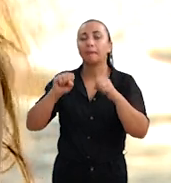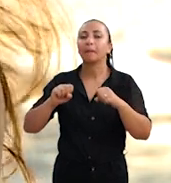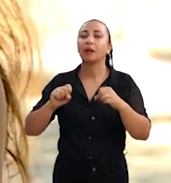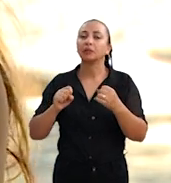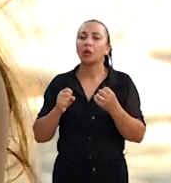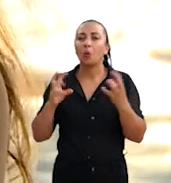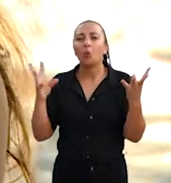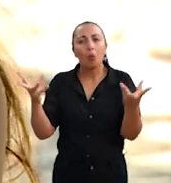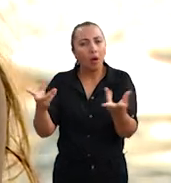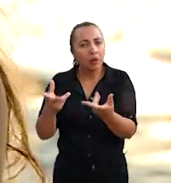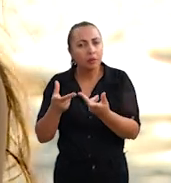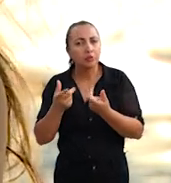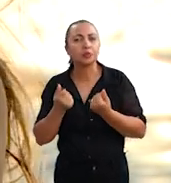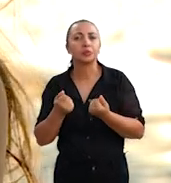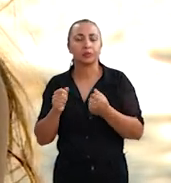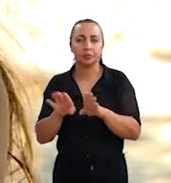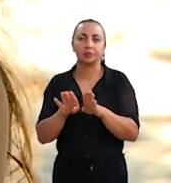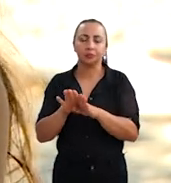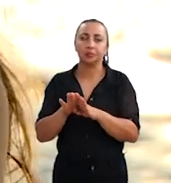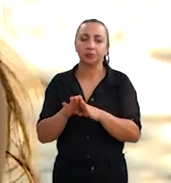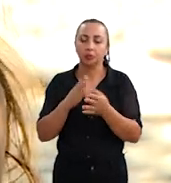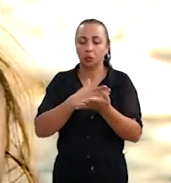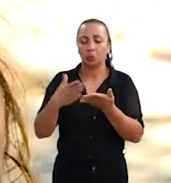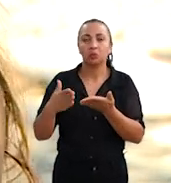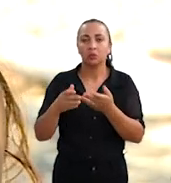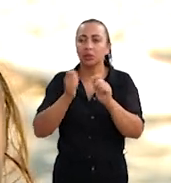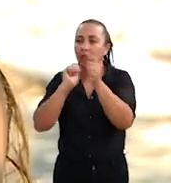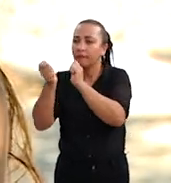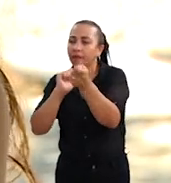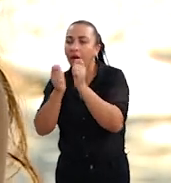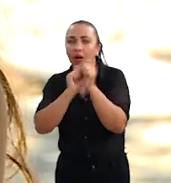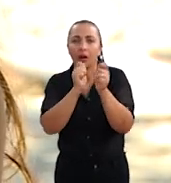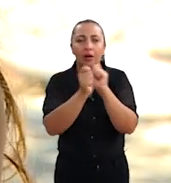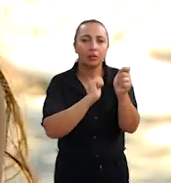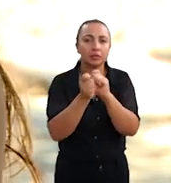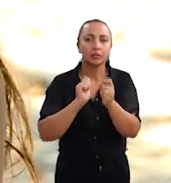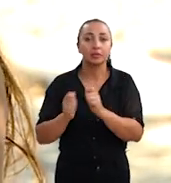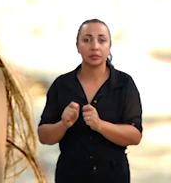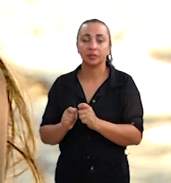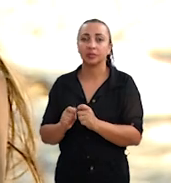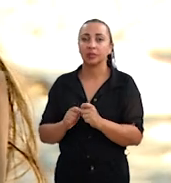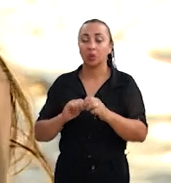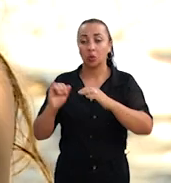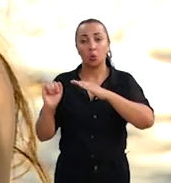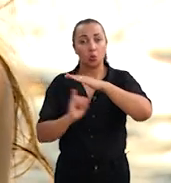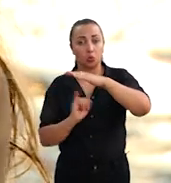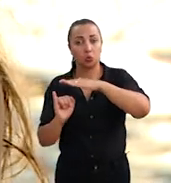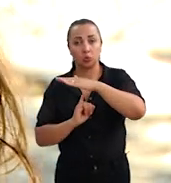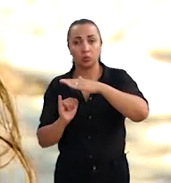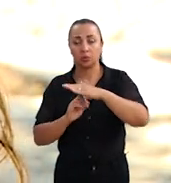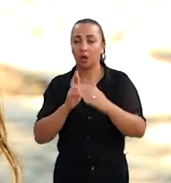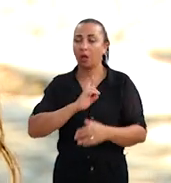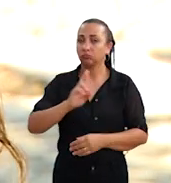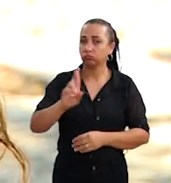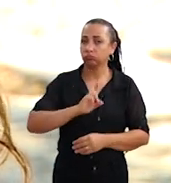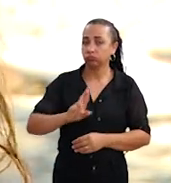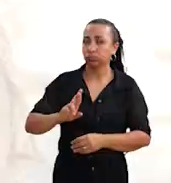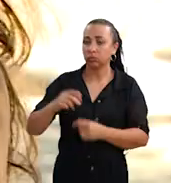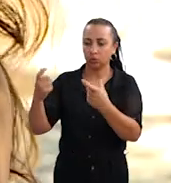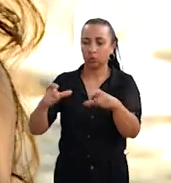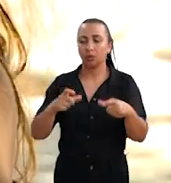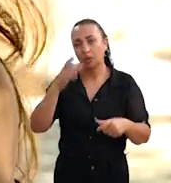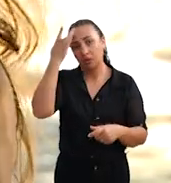mais qualitativa. Então, nós iniciamos uma série de entrevistas com entidades representativas do